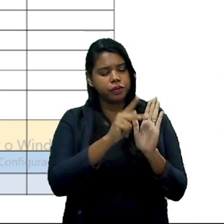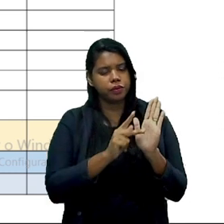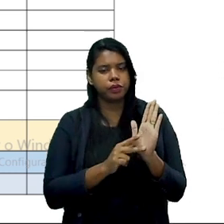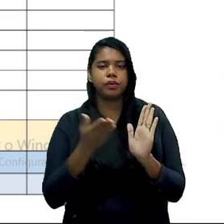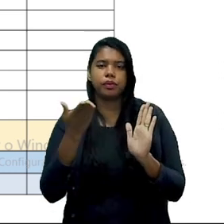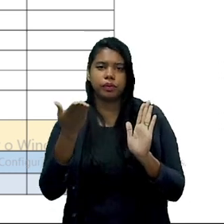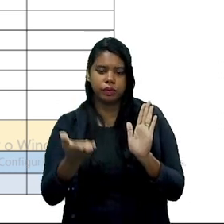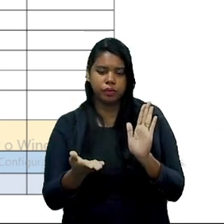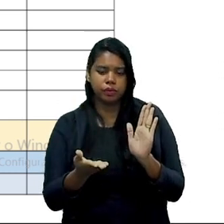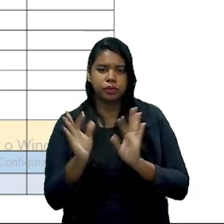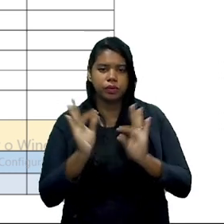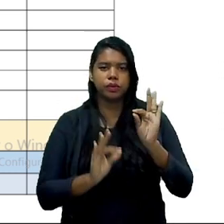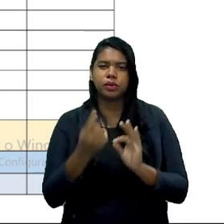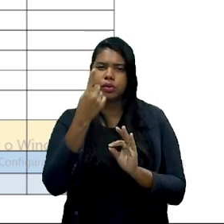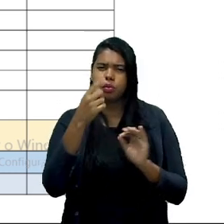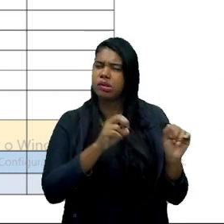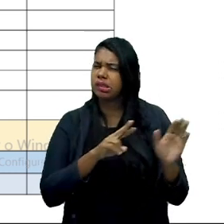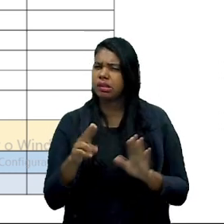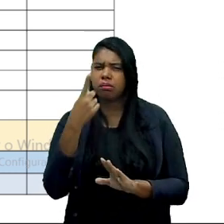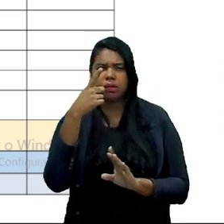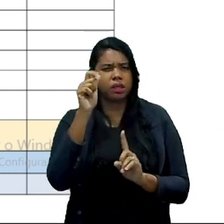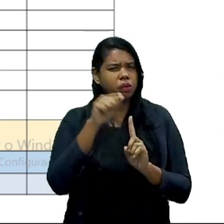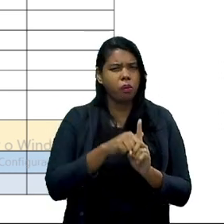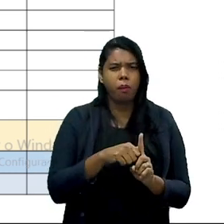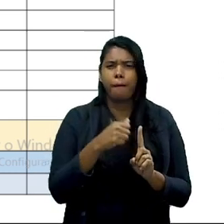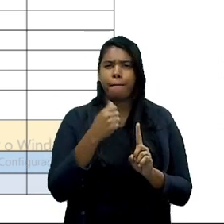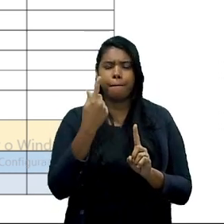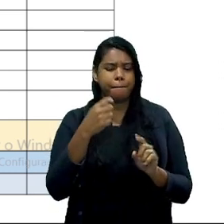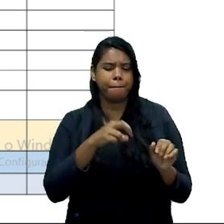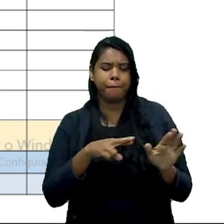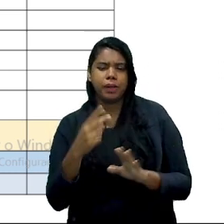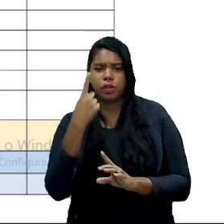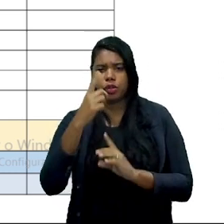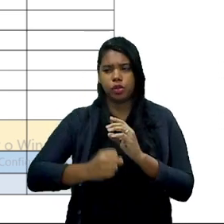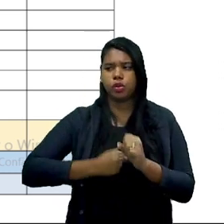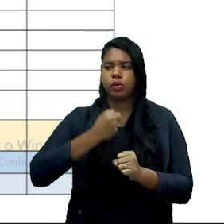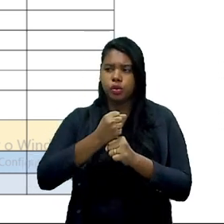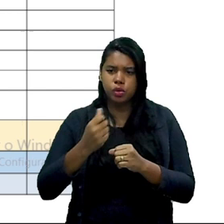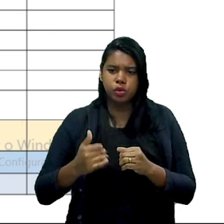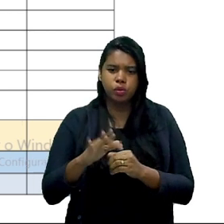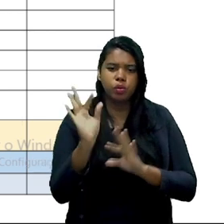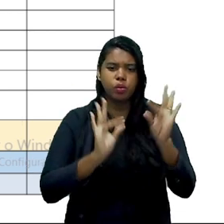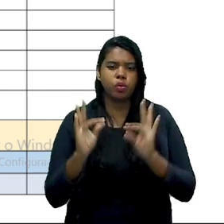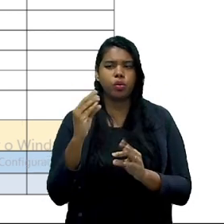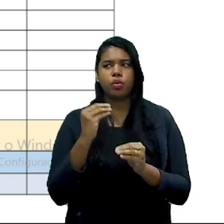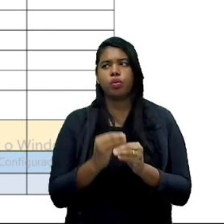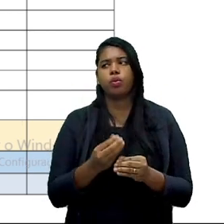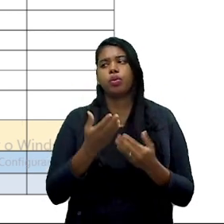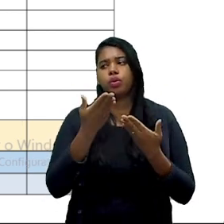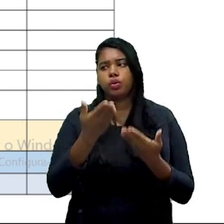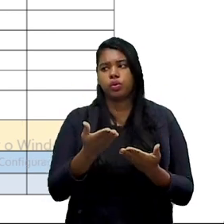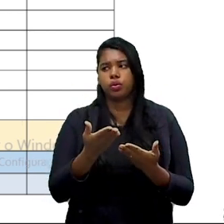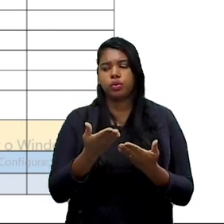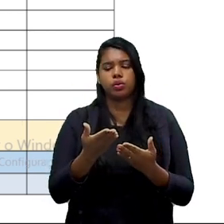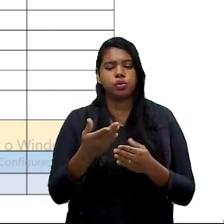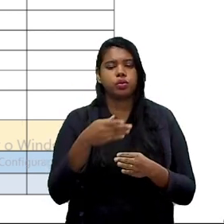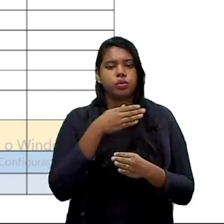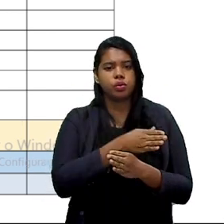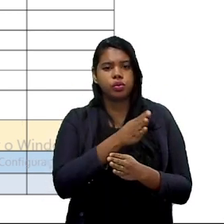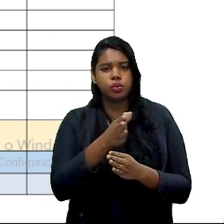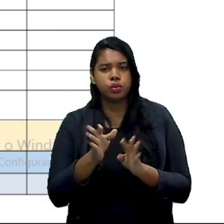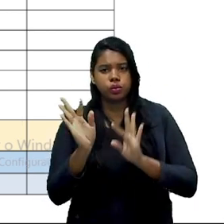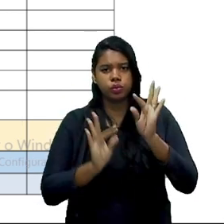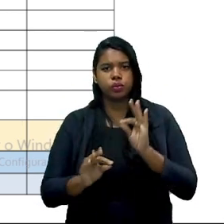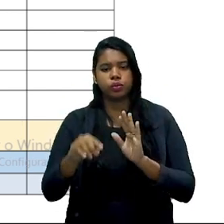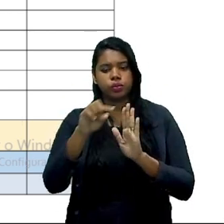determinado período, uma semana, um mês, um semestre ou durante um ano, você prever todas as entradas de recursos,